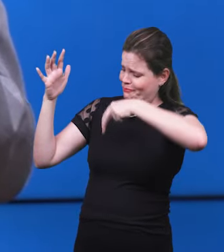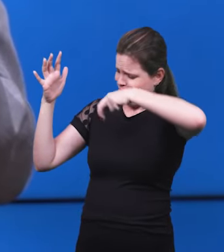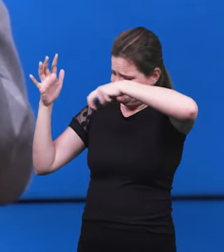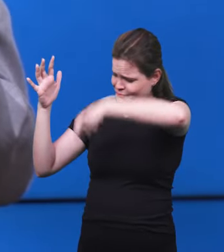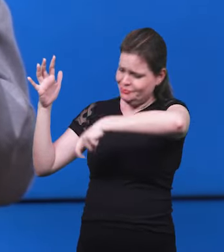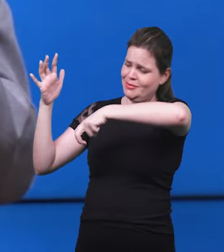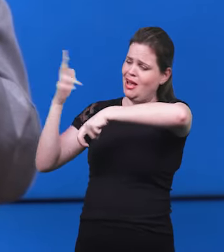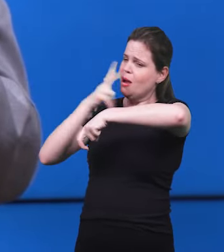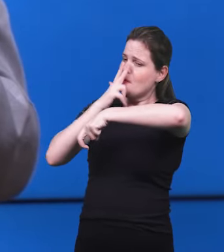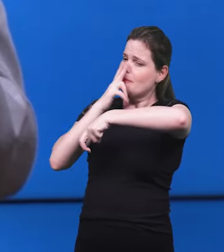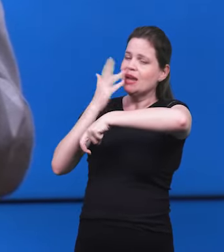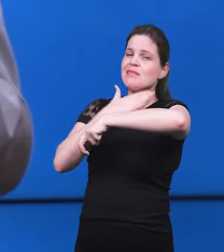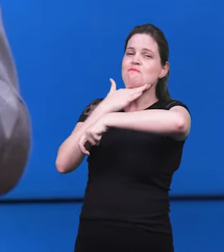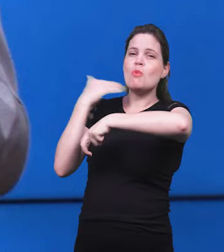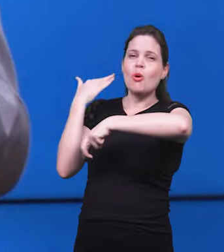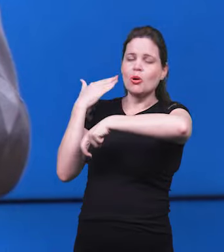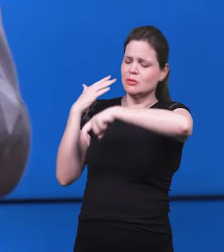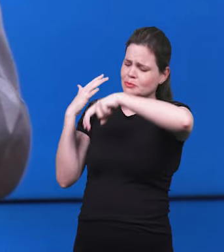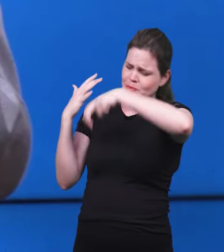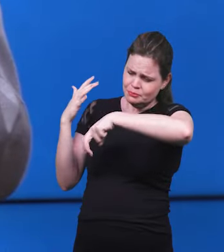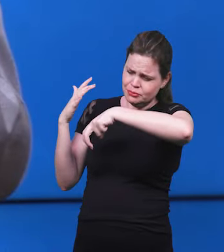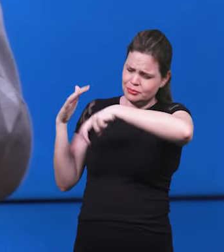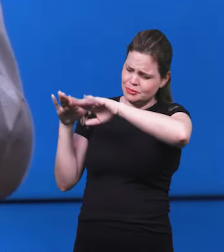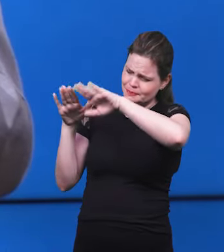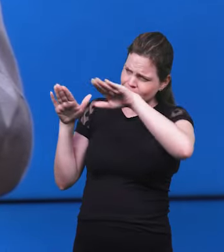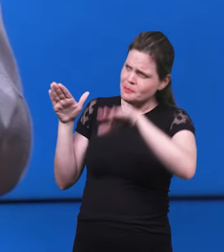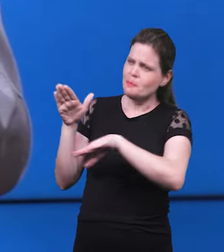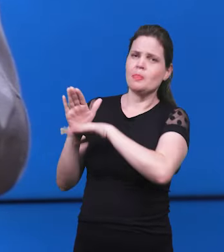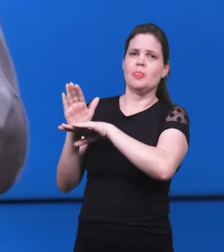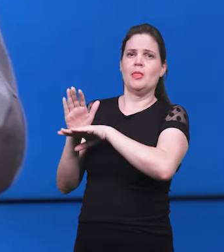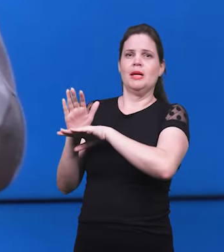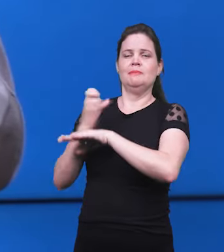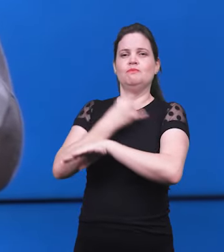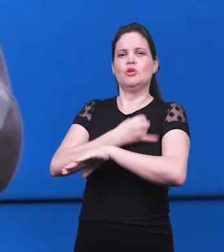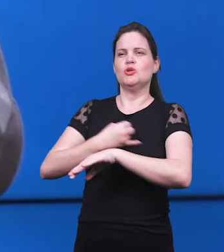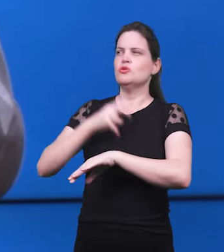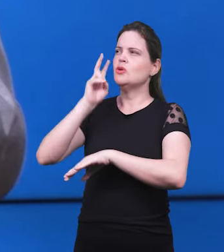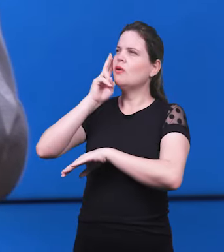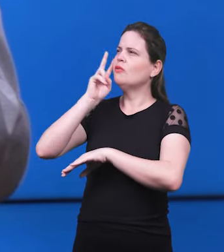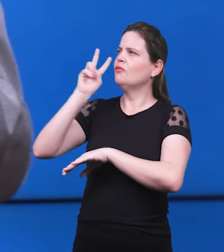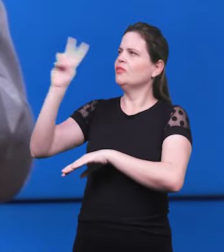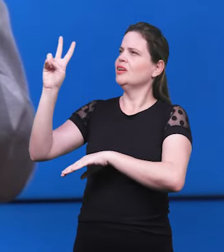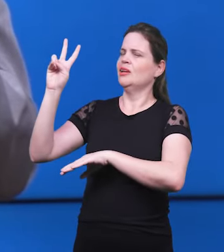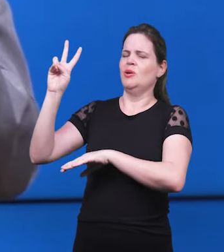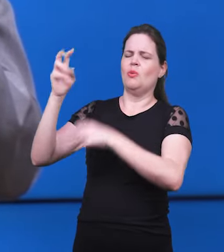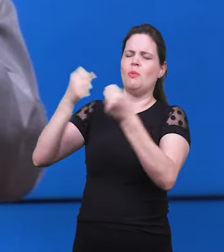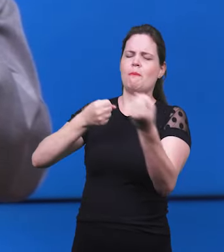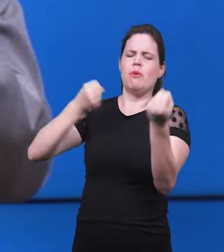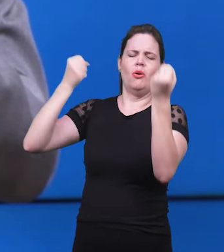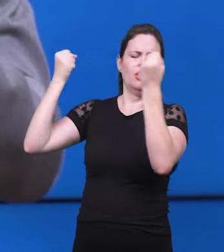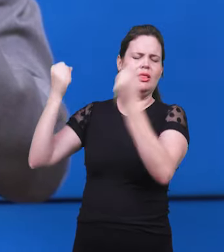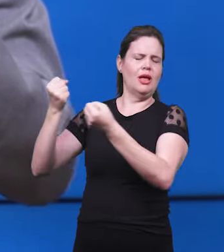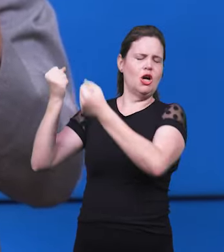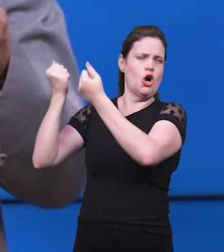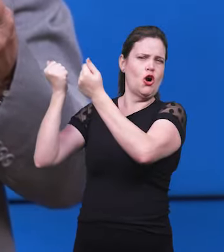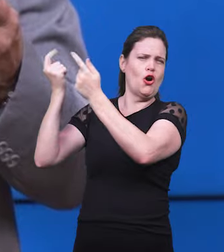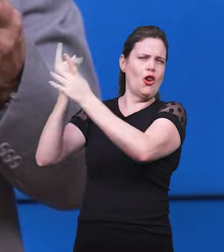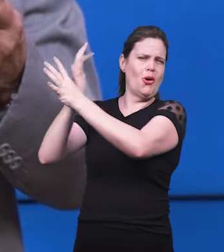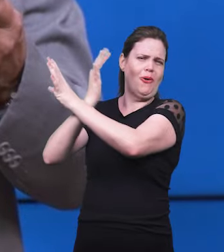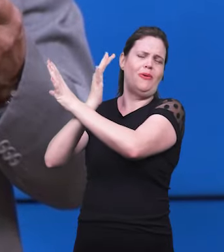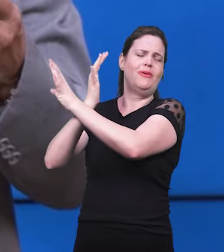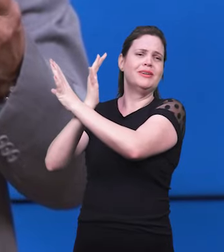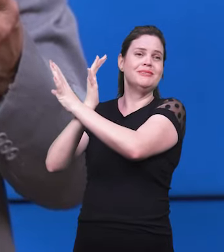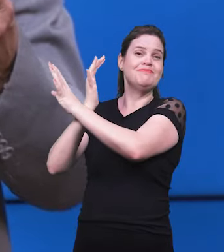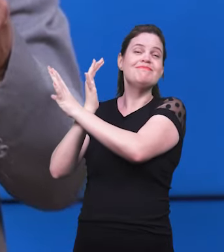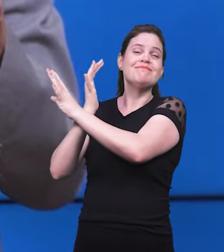Jesus como se estivesse morto. João ali viu então Jesus glorificado em todo poder e glória. E ele